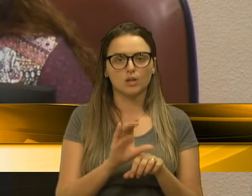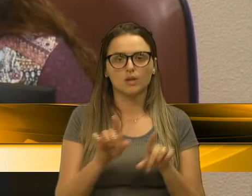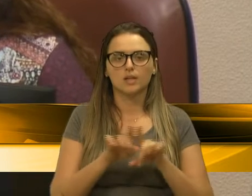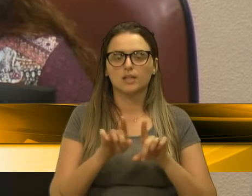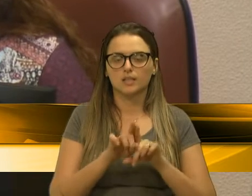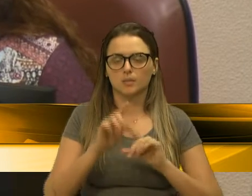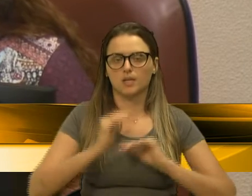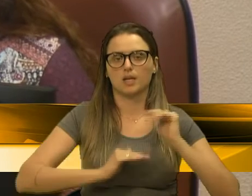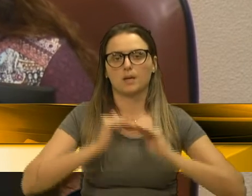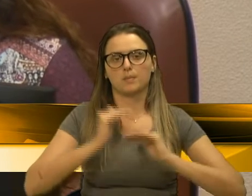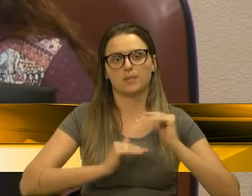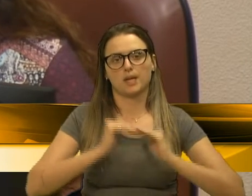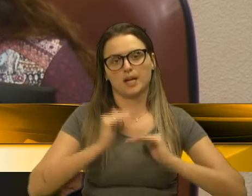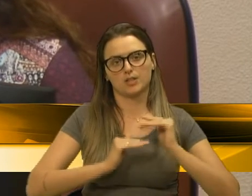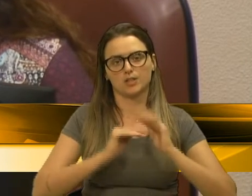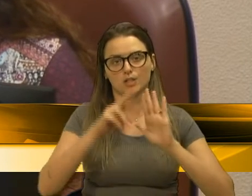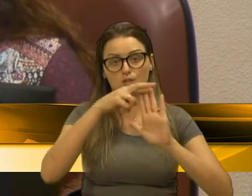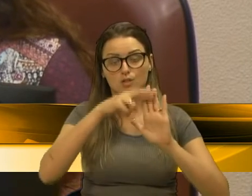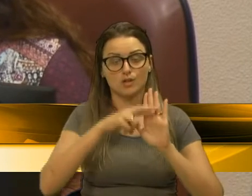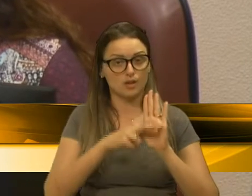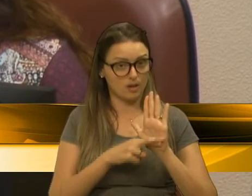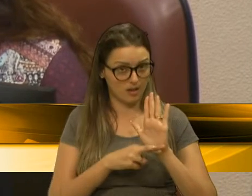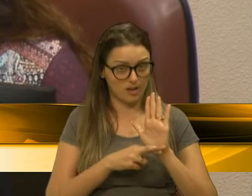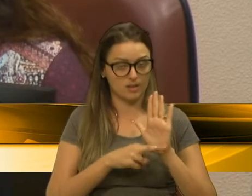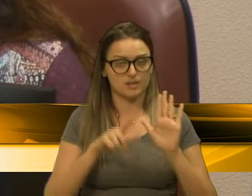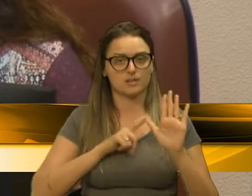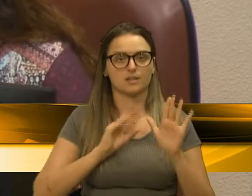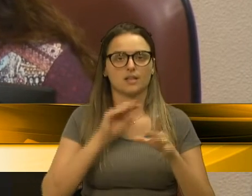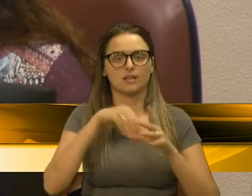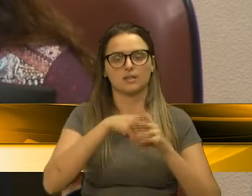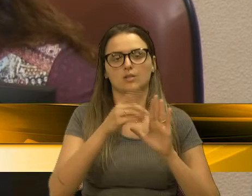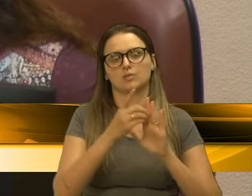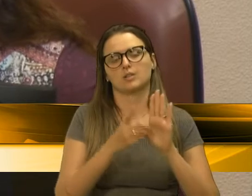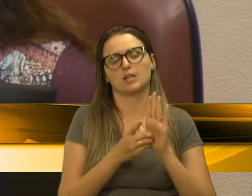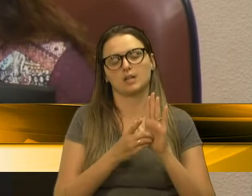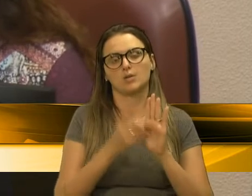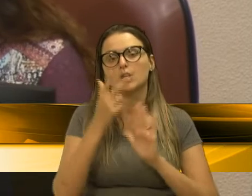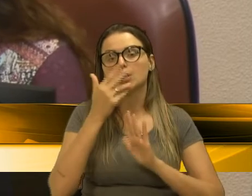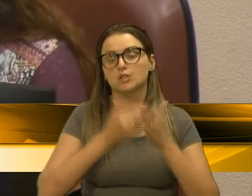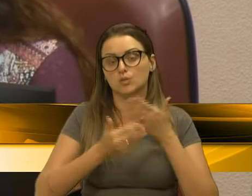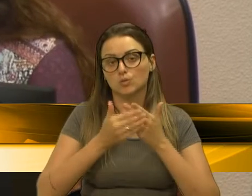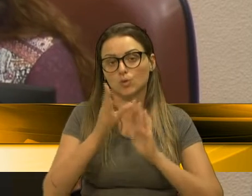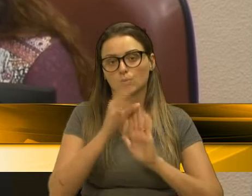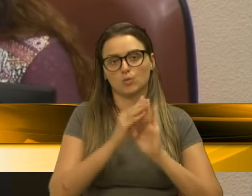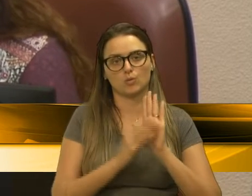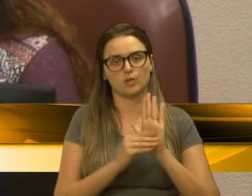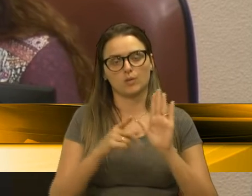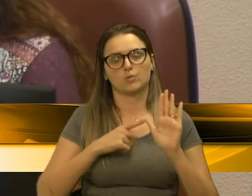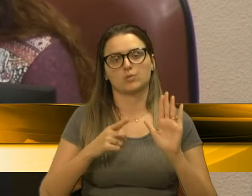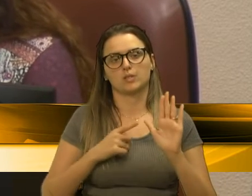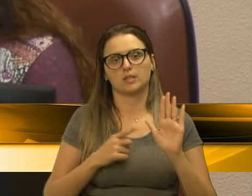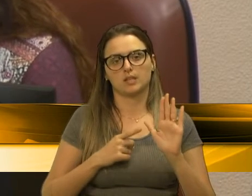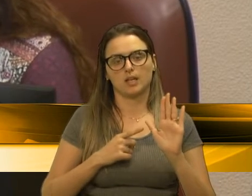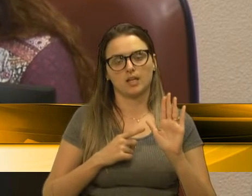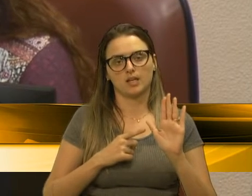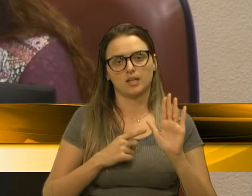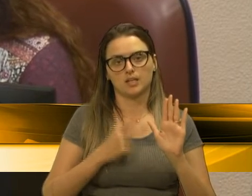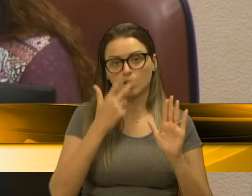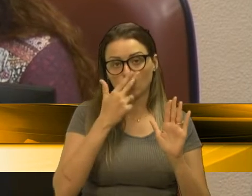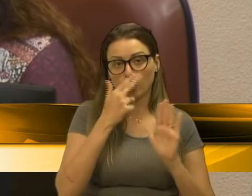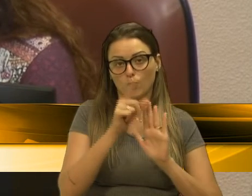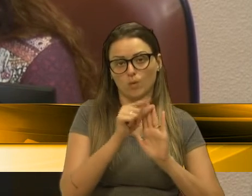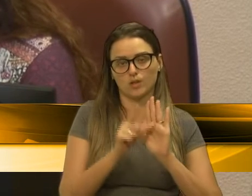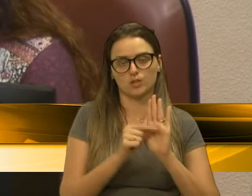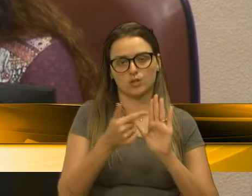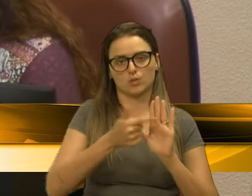da aplicação vertical de normas nela previstas, quando de conteúdo que se insiram em outros princípios, como é o caso do previsto